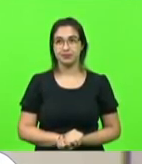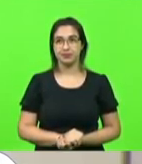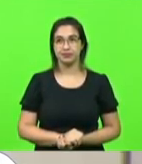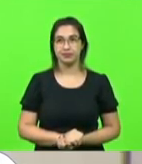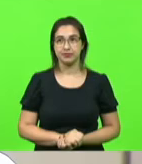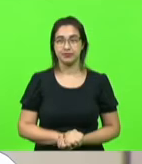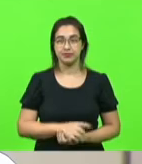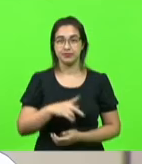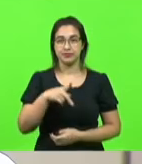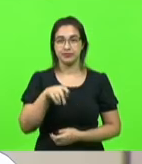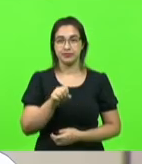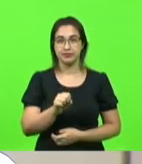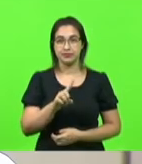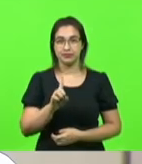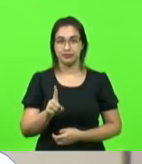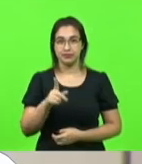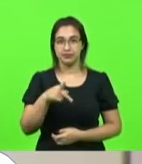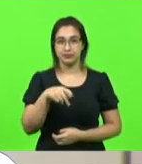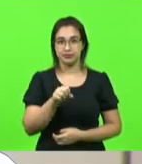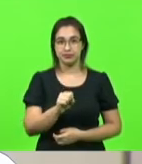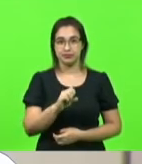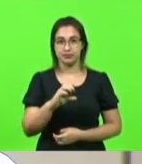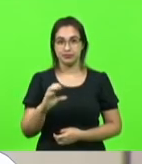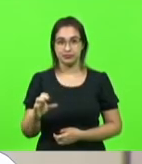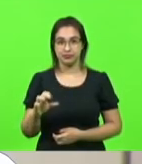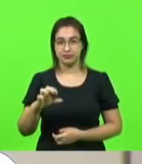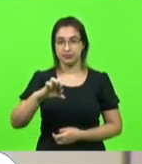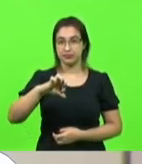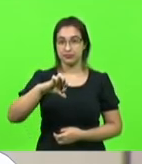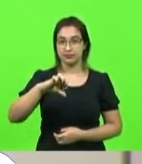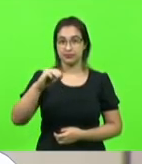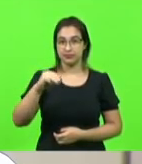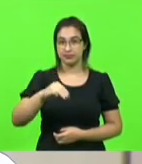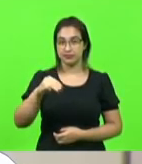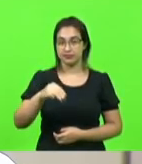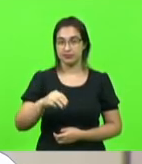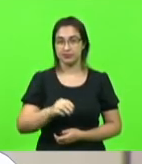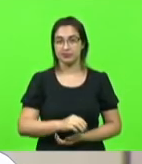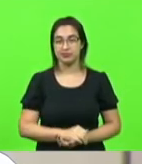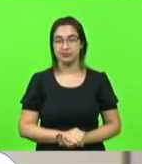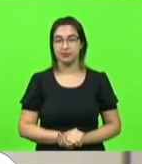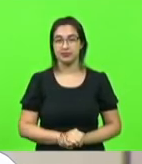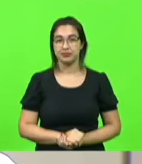Bloco PSD-PSC, por 9 minutos.